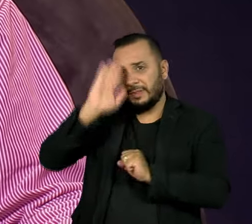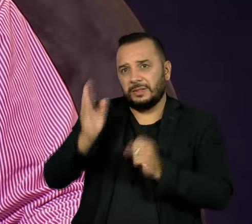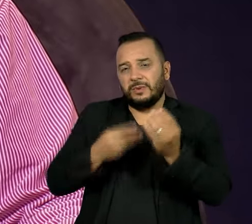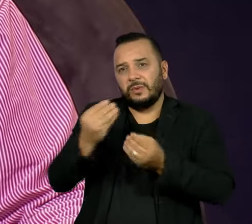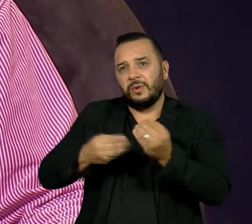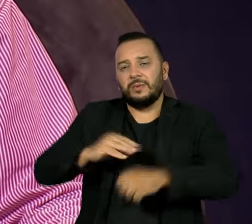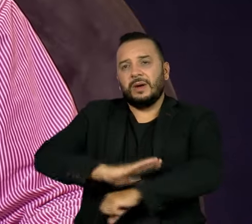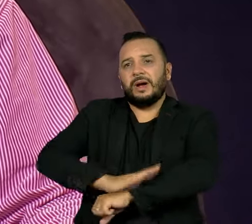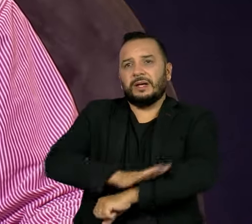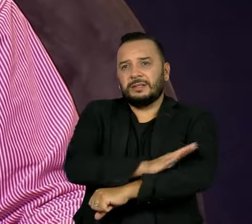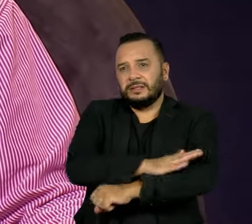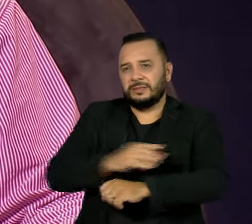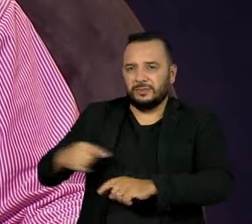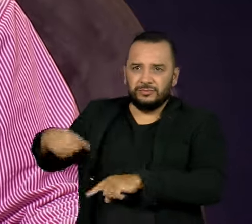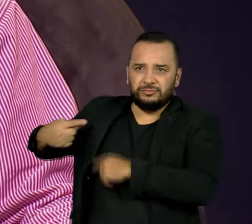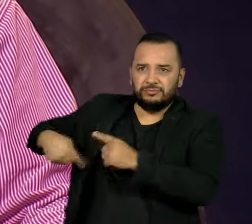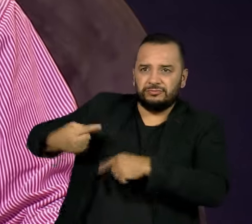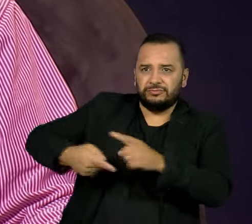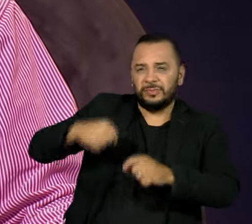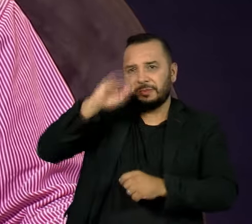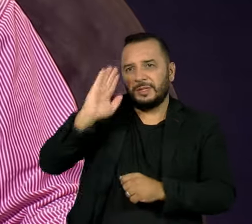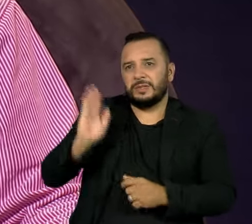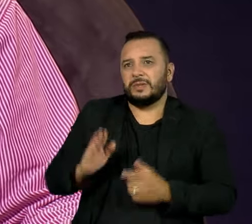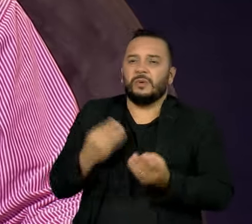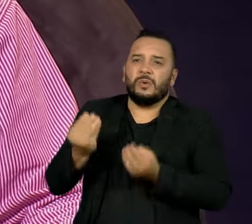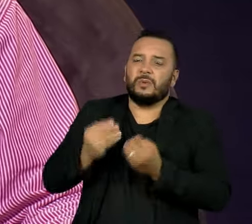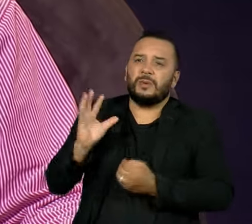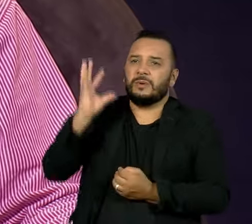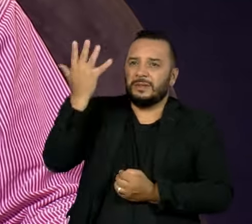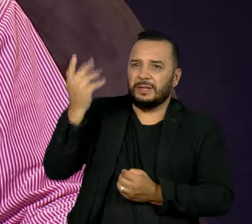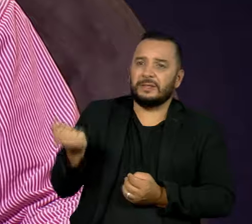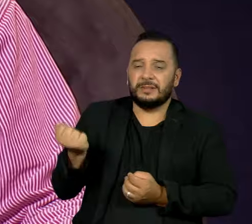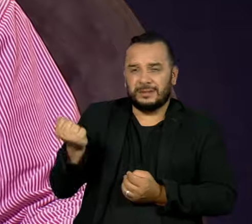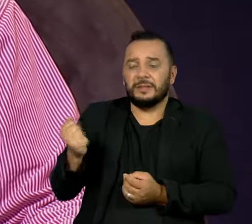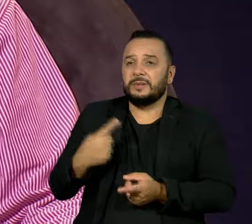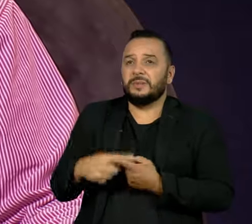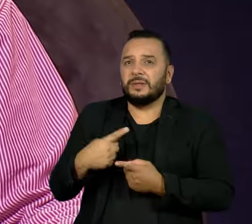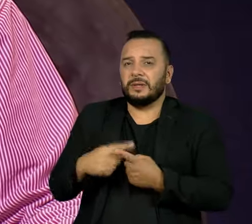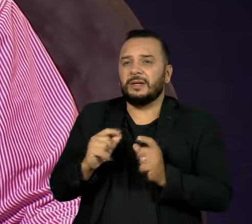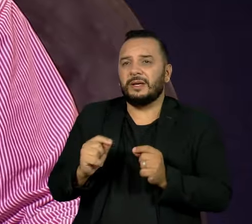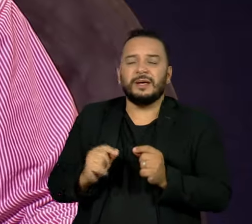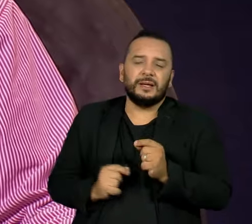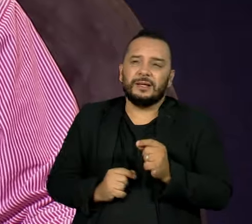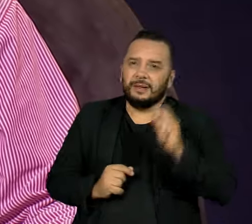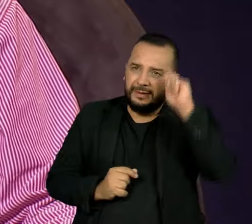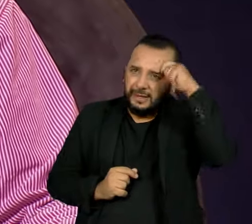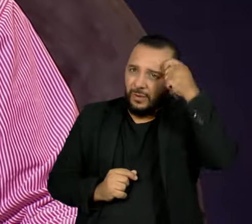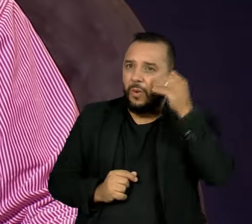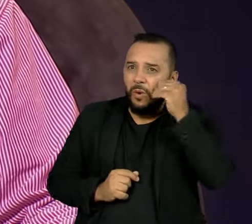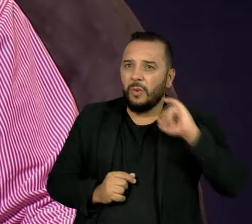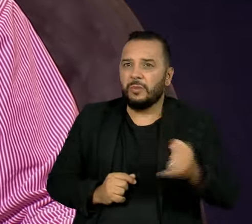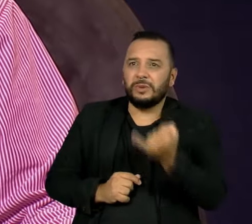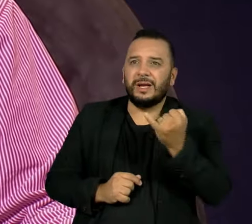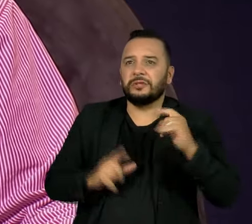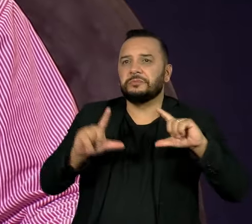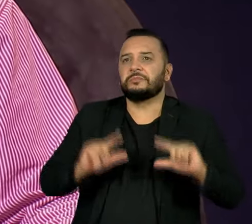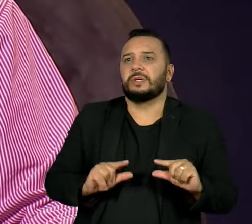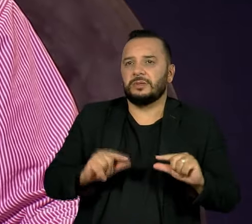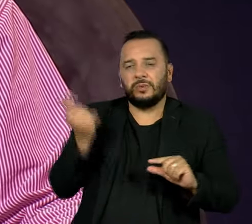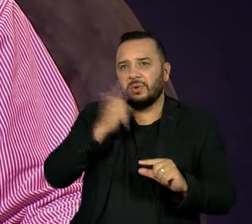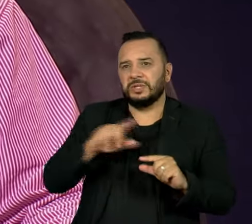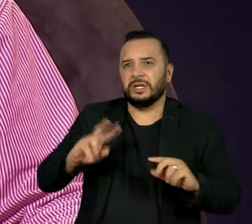no Brasil e o que acontece nas empresas para que o negro tenha menos oportunidades e não consiga